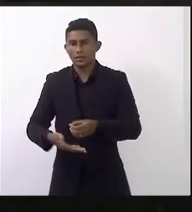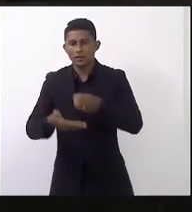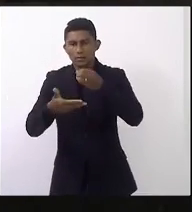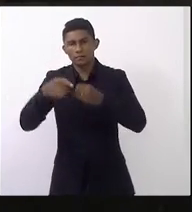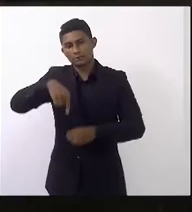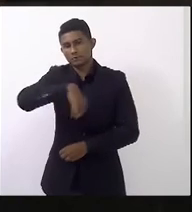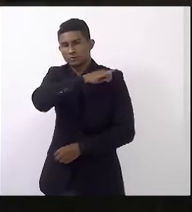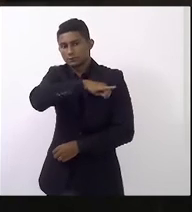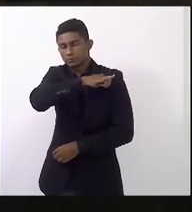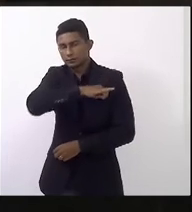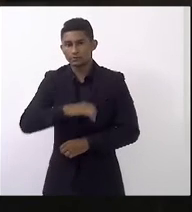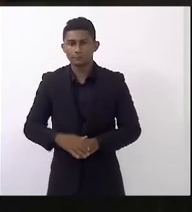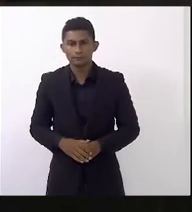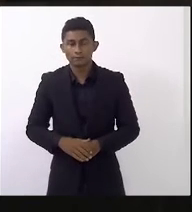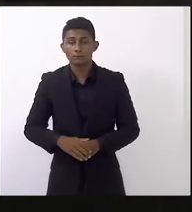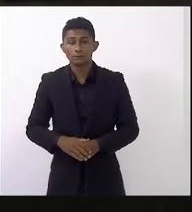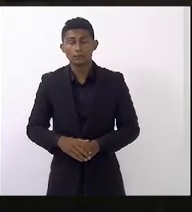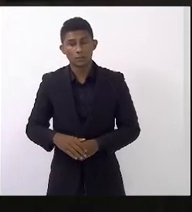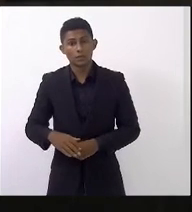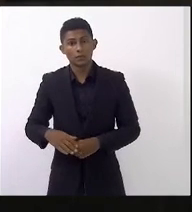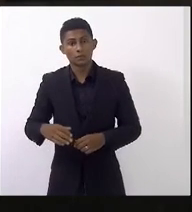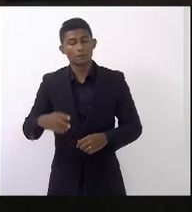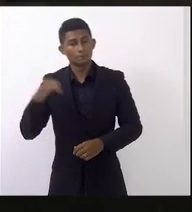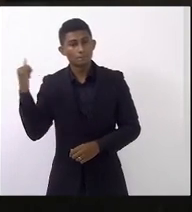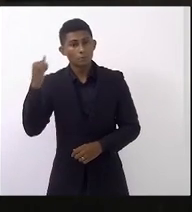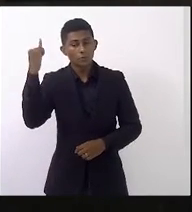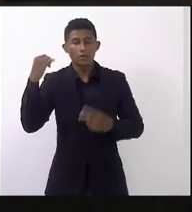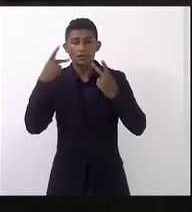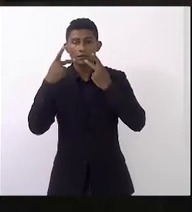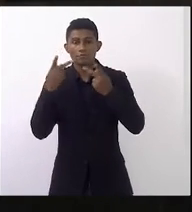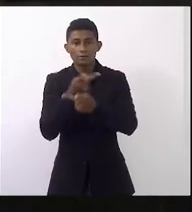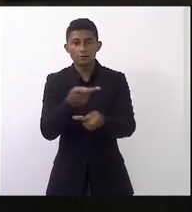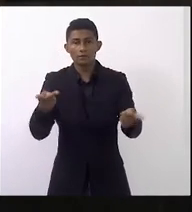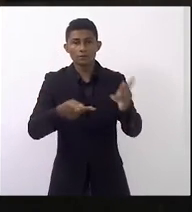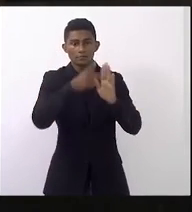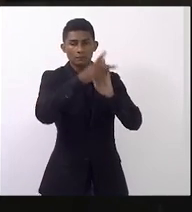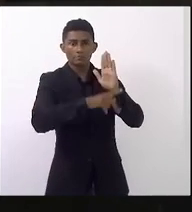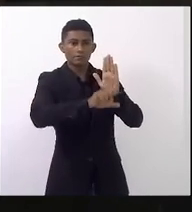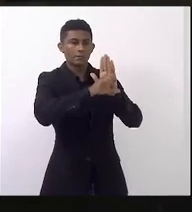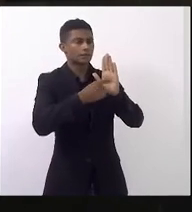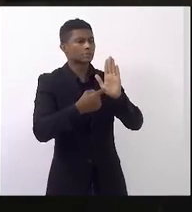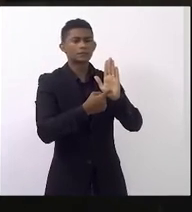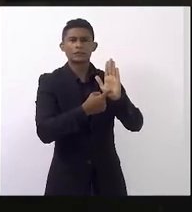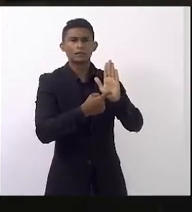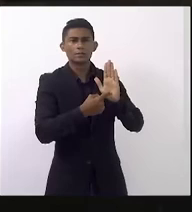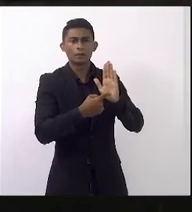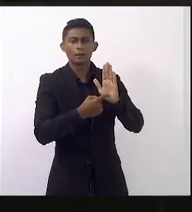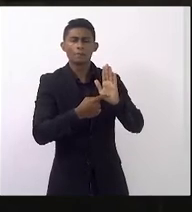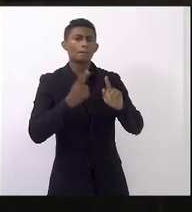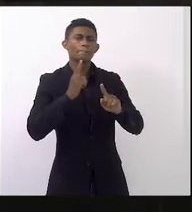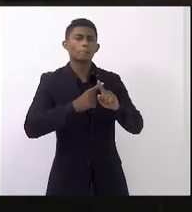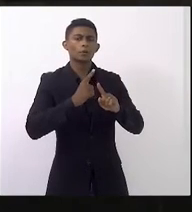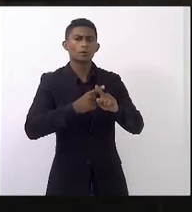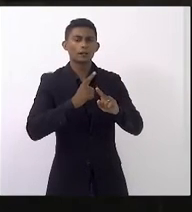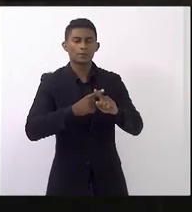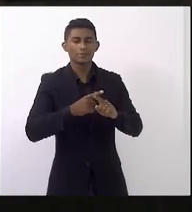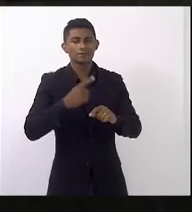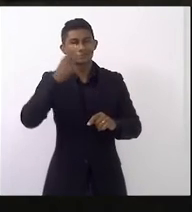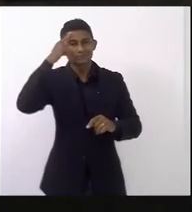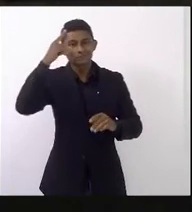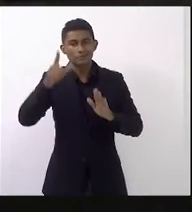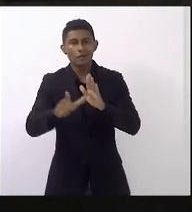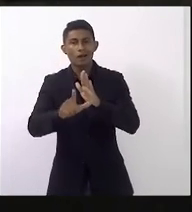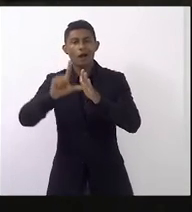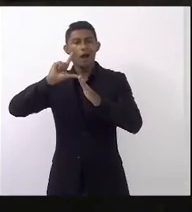dizer, senhor presidente, que esse projeto de lei é resultado de audiências públicas que